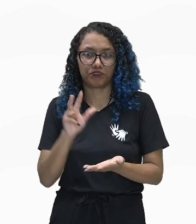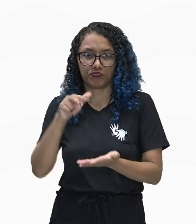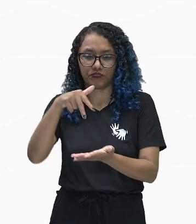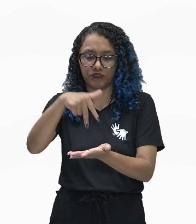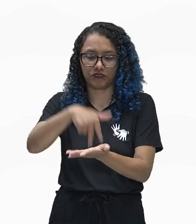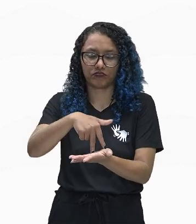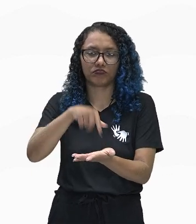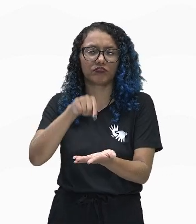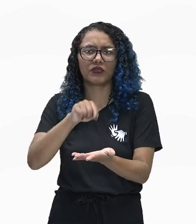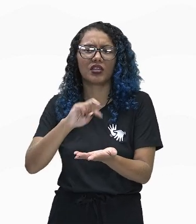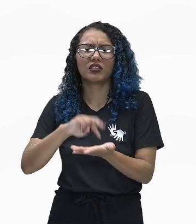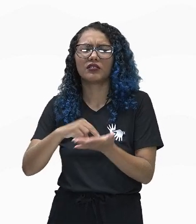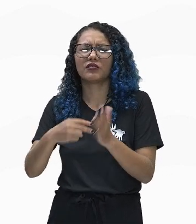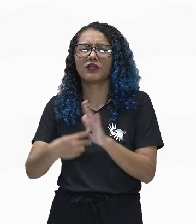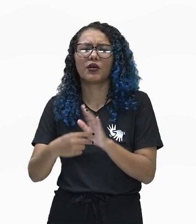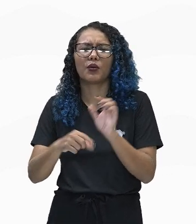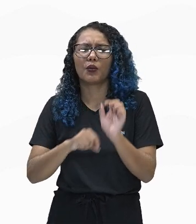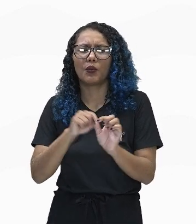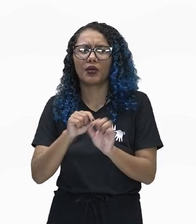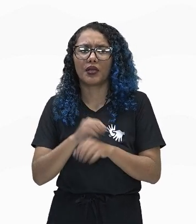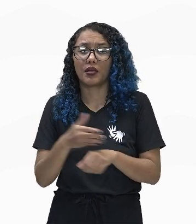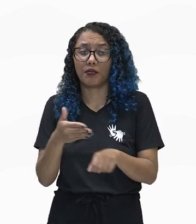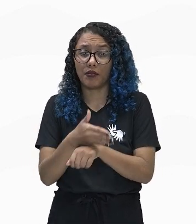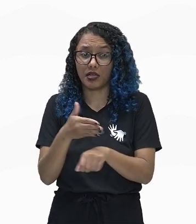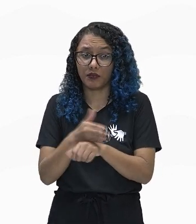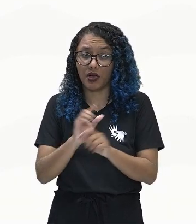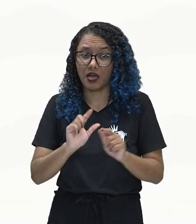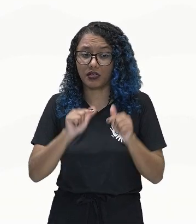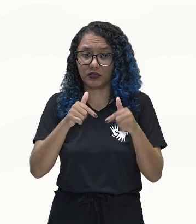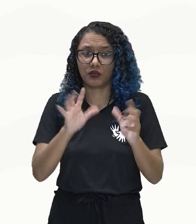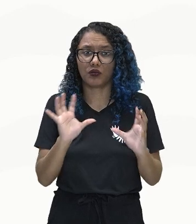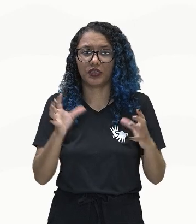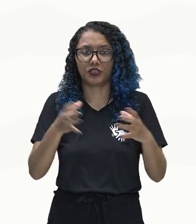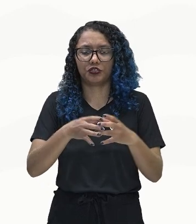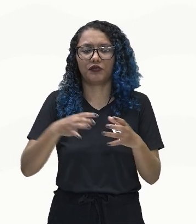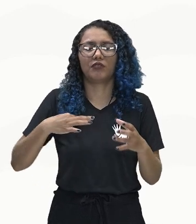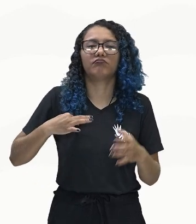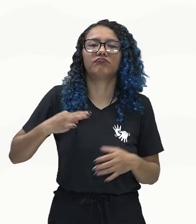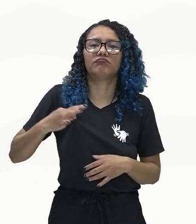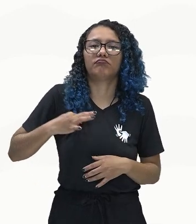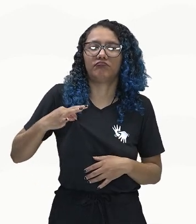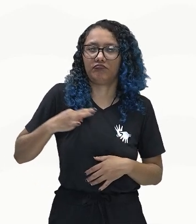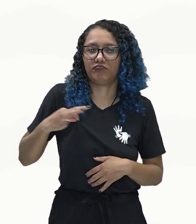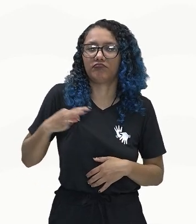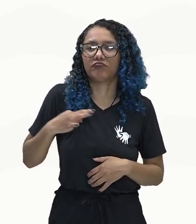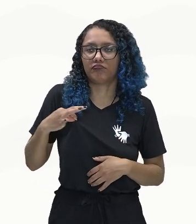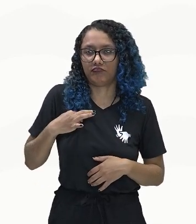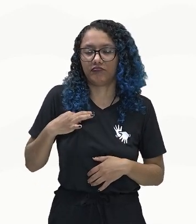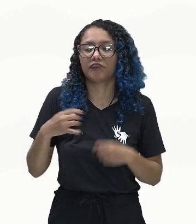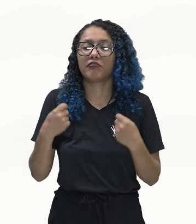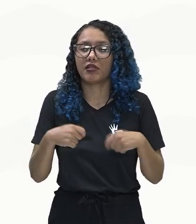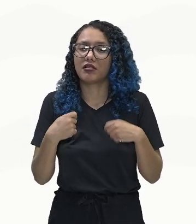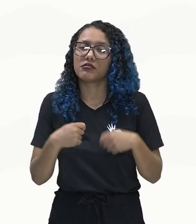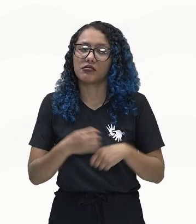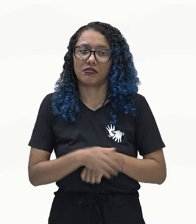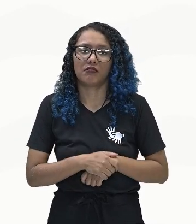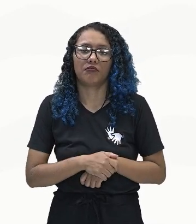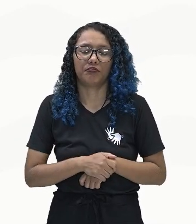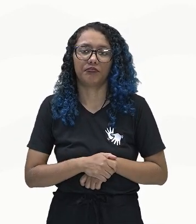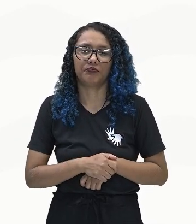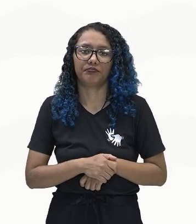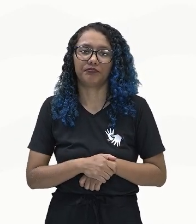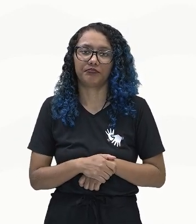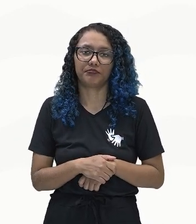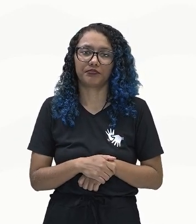ações coletivas de forma voluntária, tá? Então, essas ações coletivas de